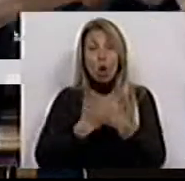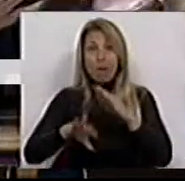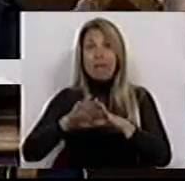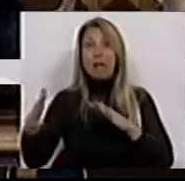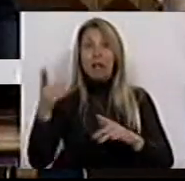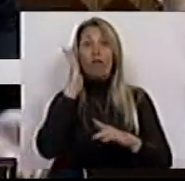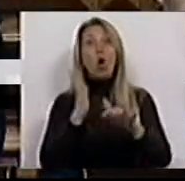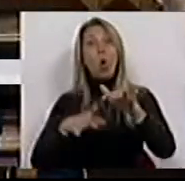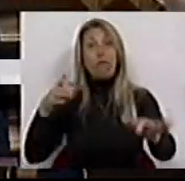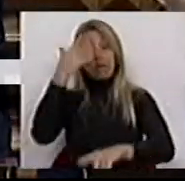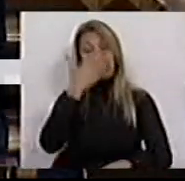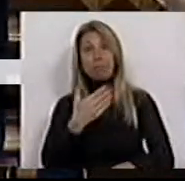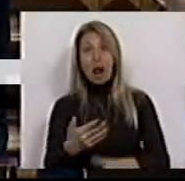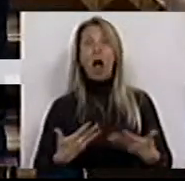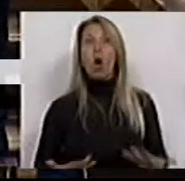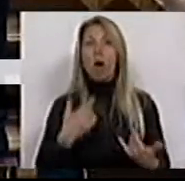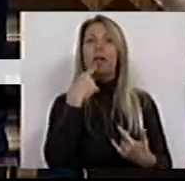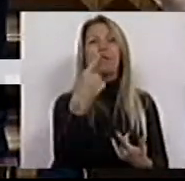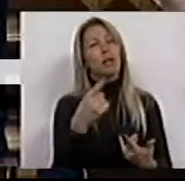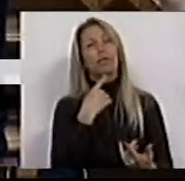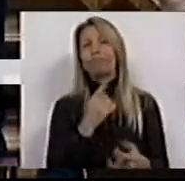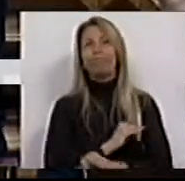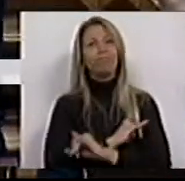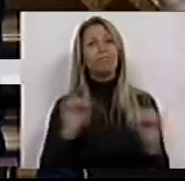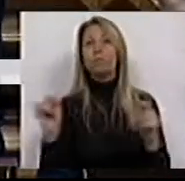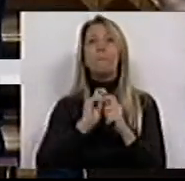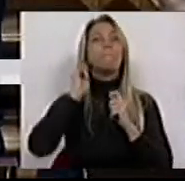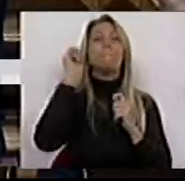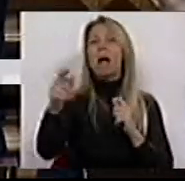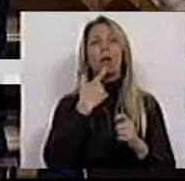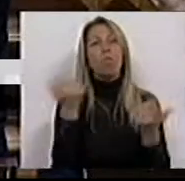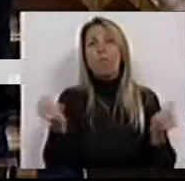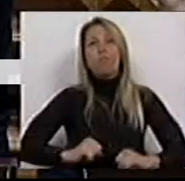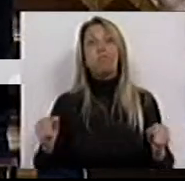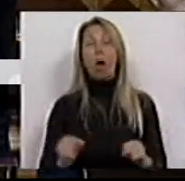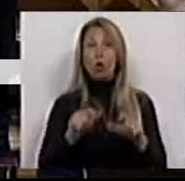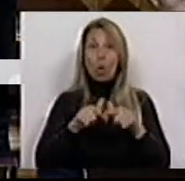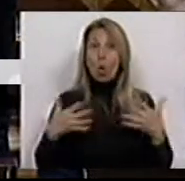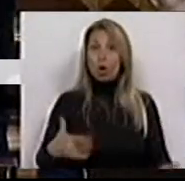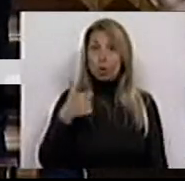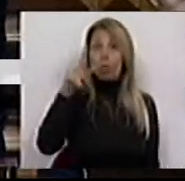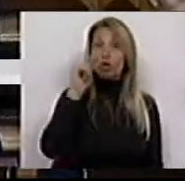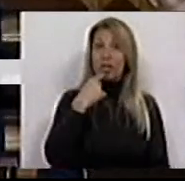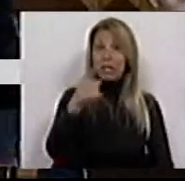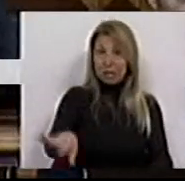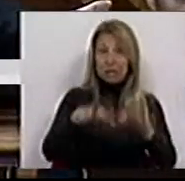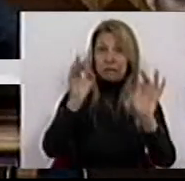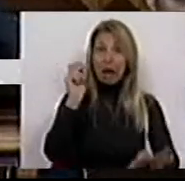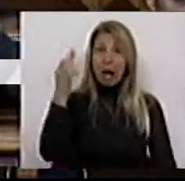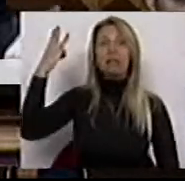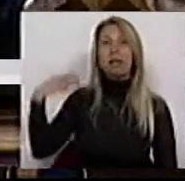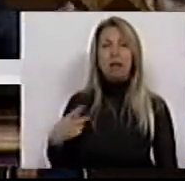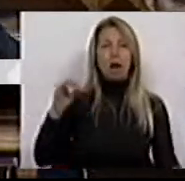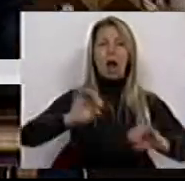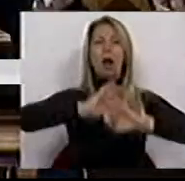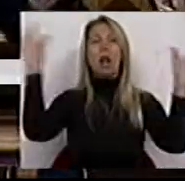conferência esta semana para dizer não pode ser paga. Hoje, aquilo que o Bloco de Esquerda dizia há 3 anos é muito claro para